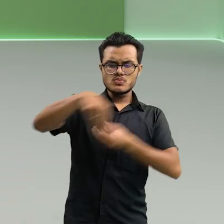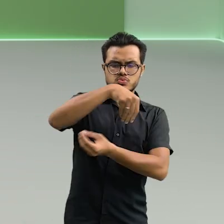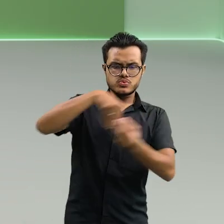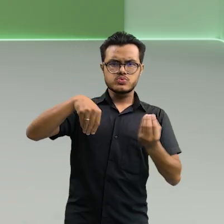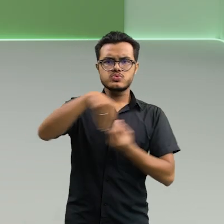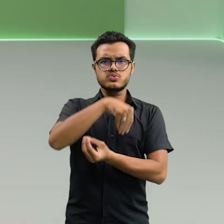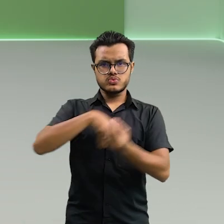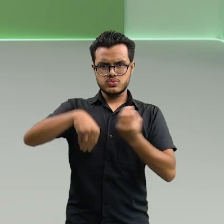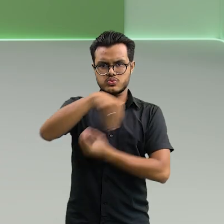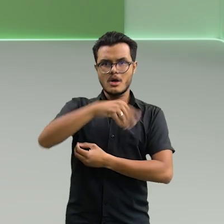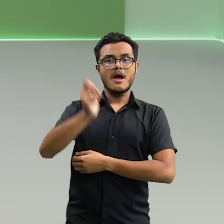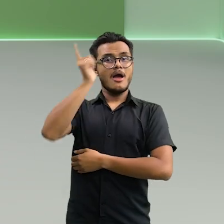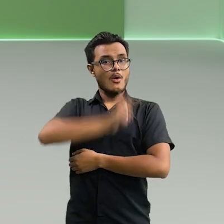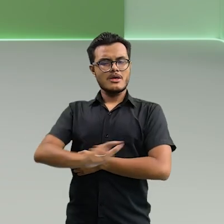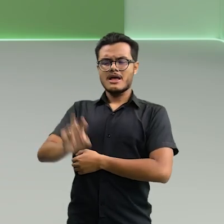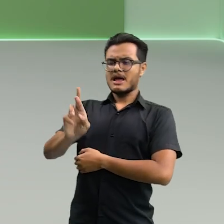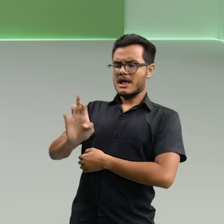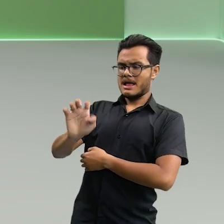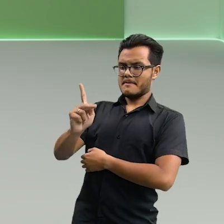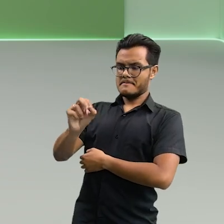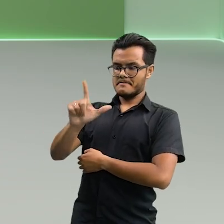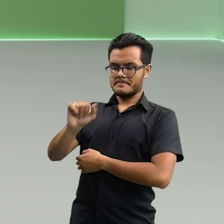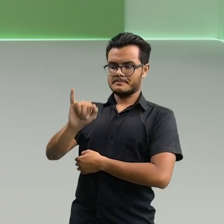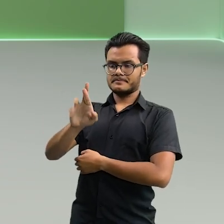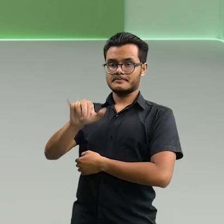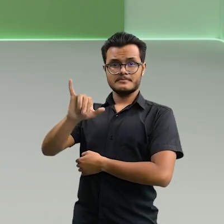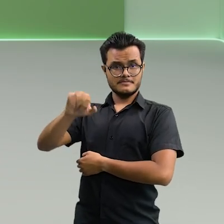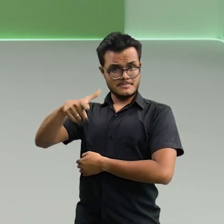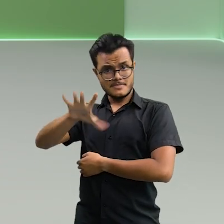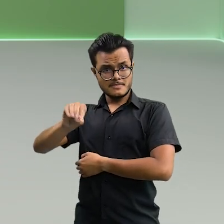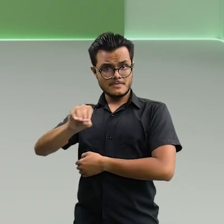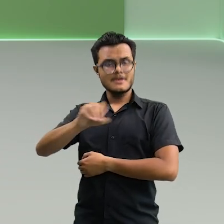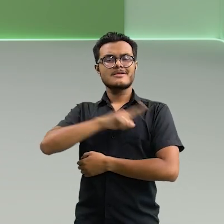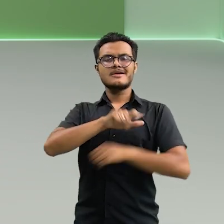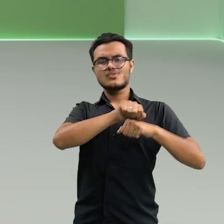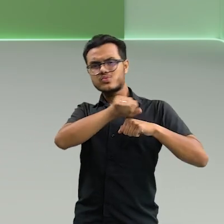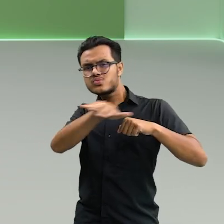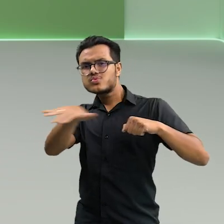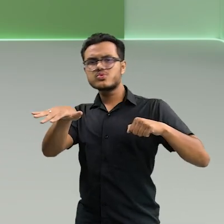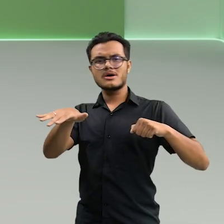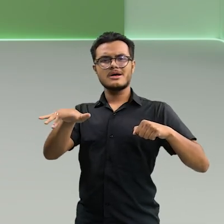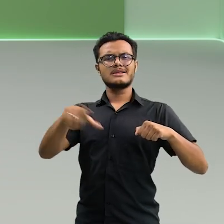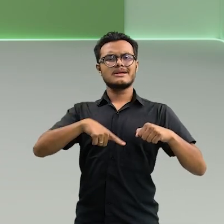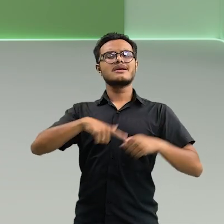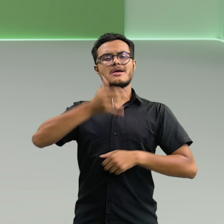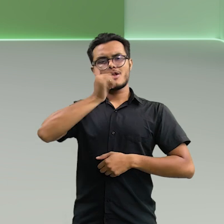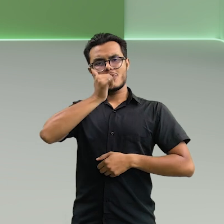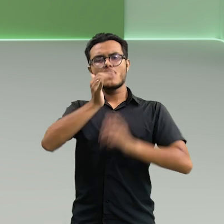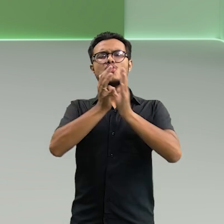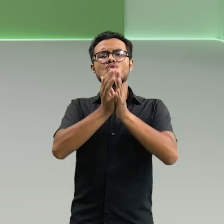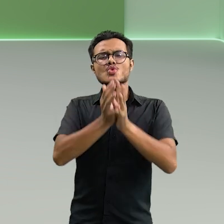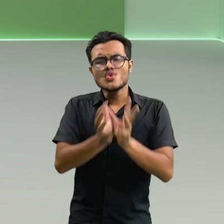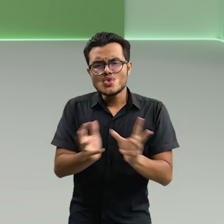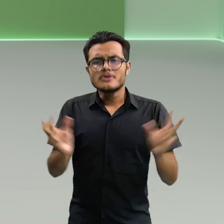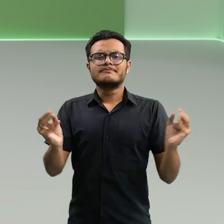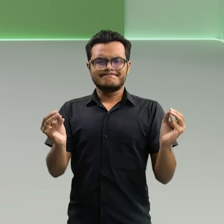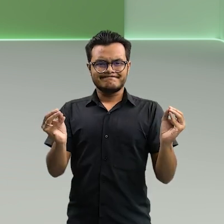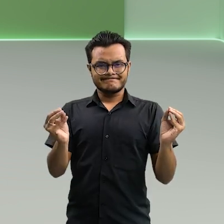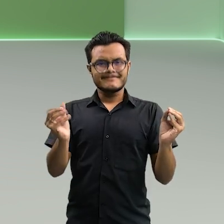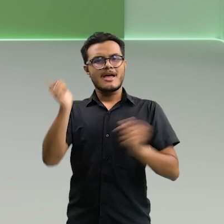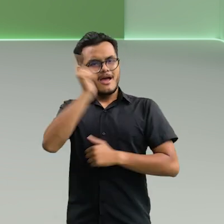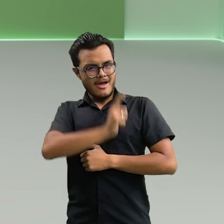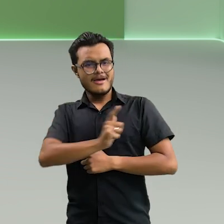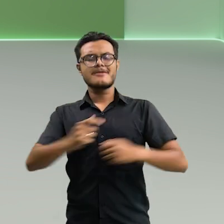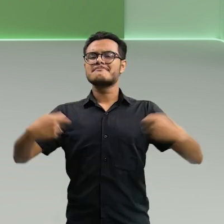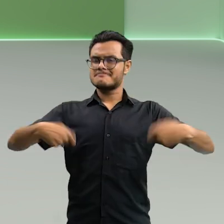principalmente na repolarização, eu tenho transporte ativo. E transporte ativo gasta energia. Mas para gastar energia,